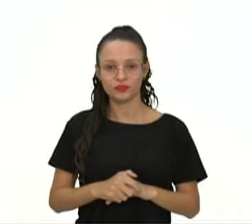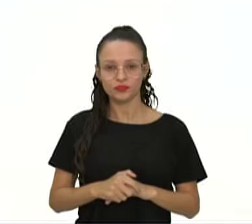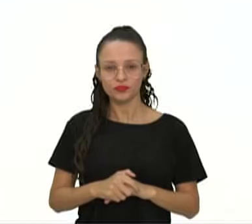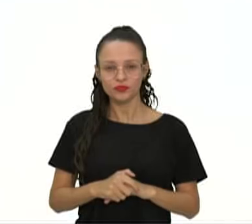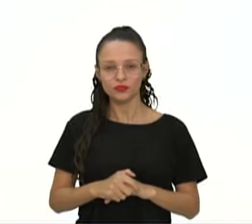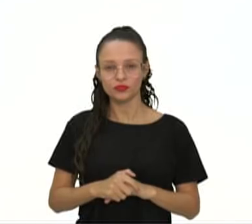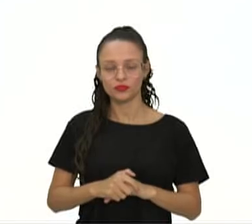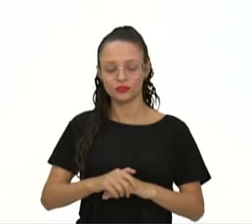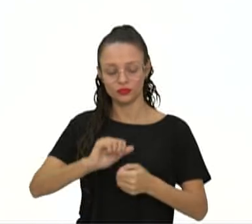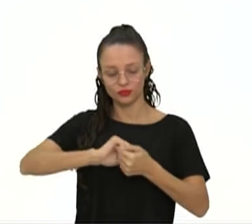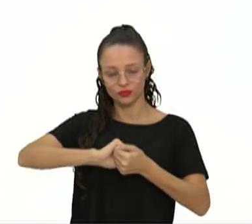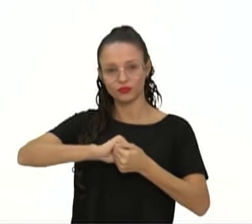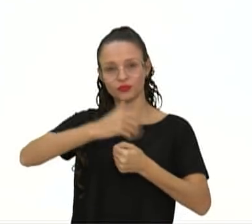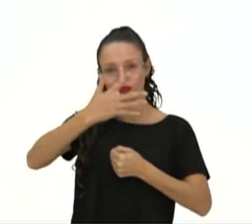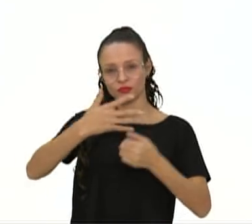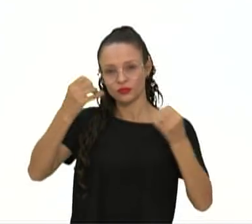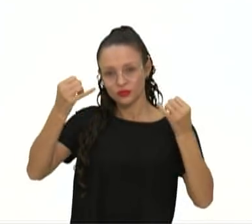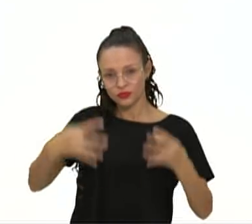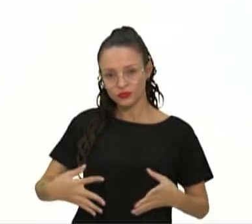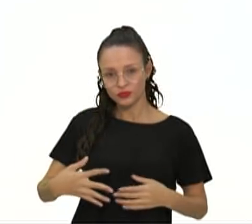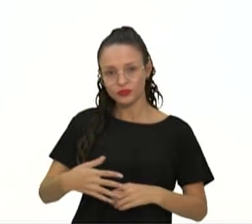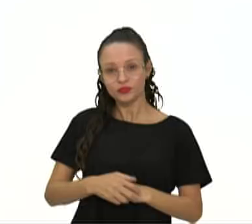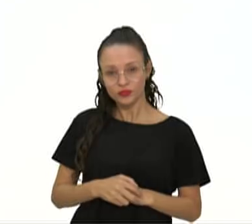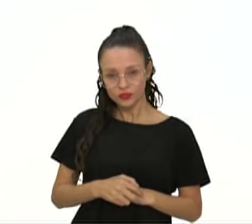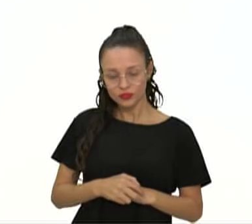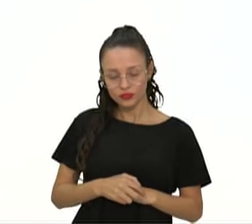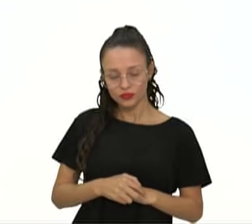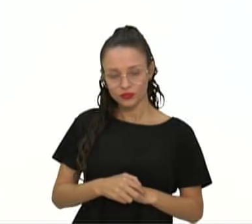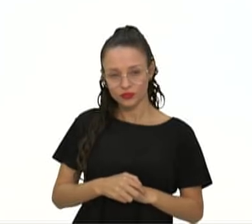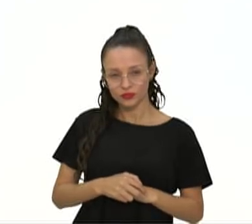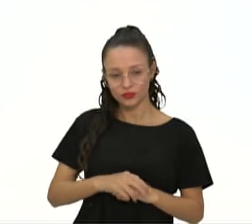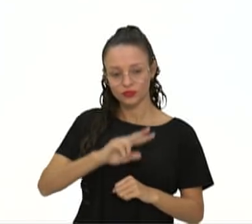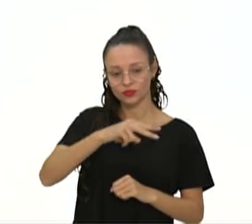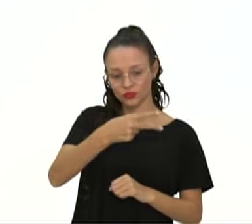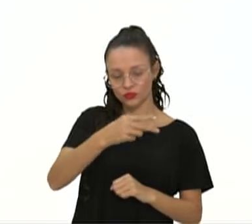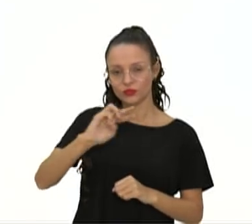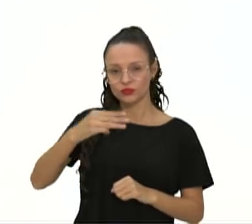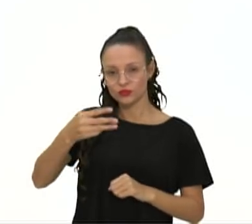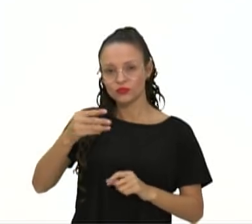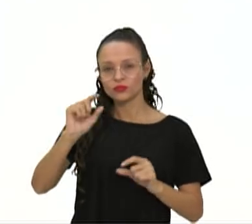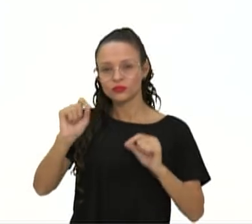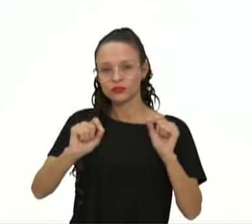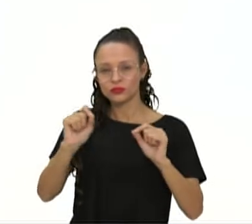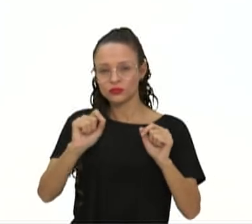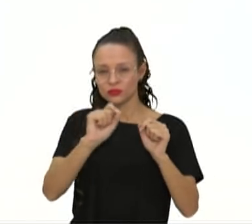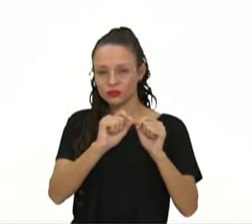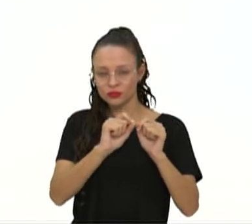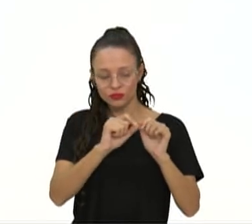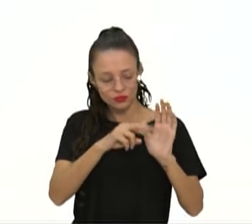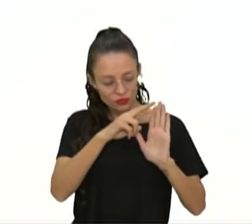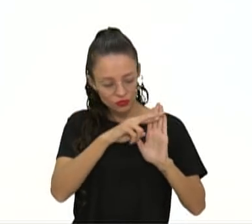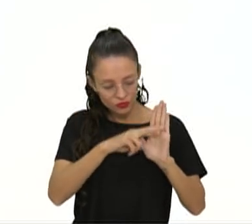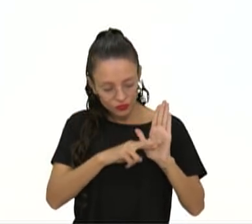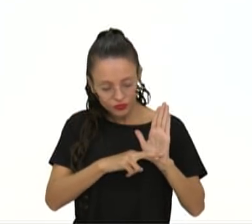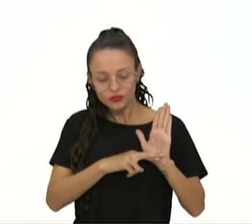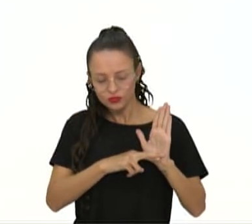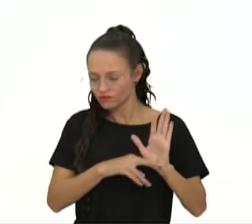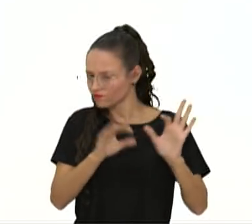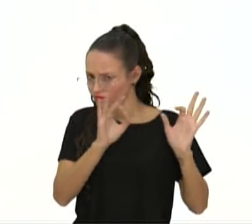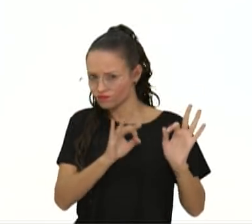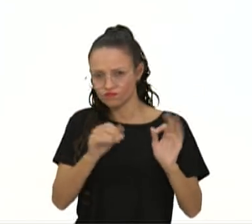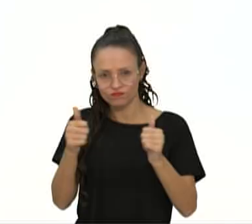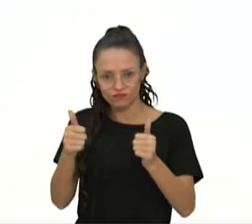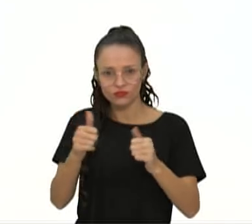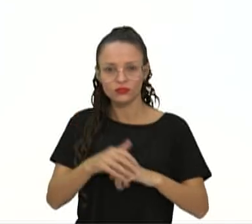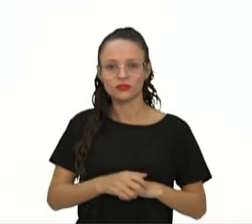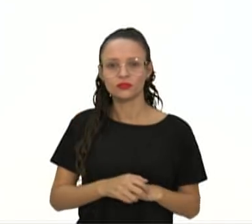A potência, nós já conversamos, né? Se é uma potência de monômio, um quadrado, um cubo de monômio, só você fazer usando as propriedades de potência e tudo certo.